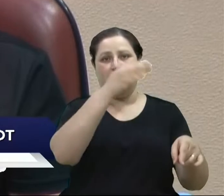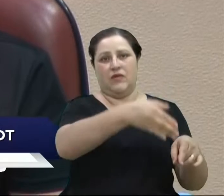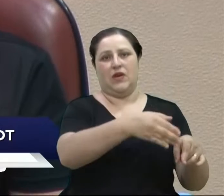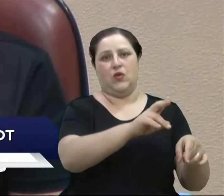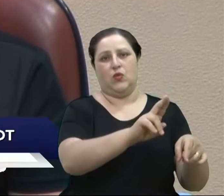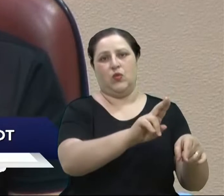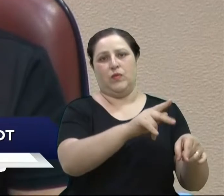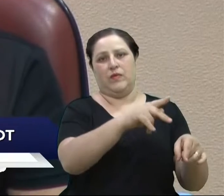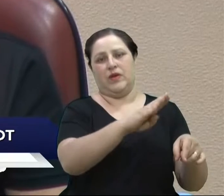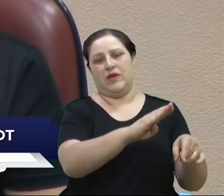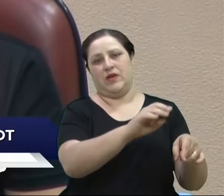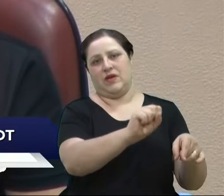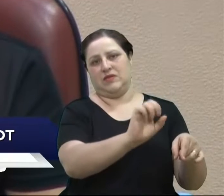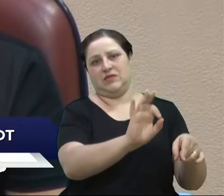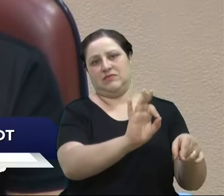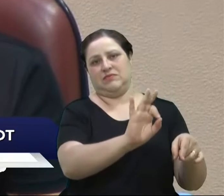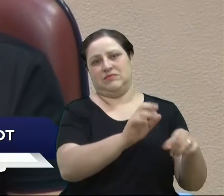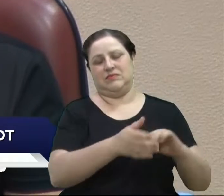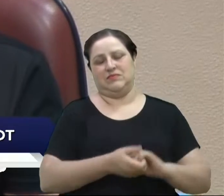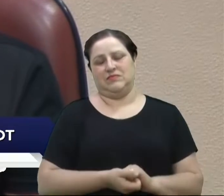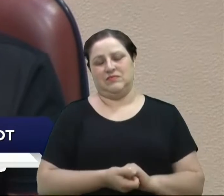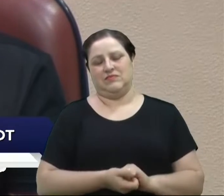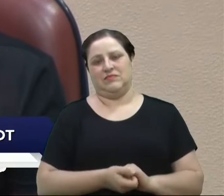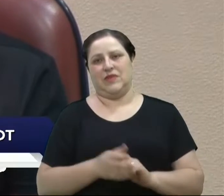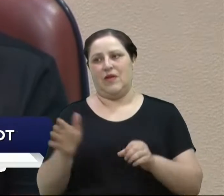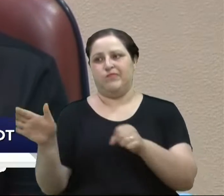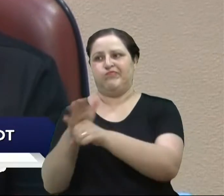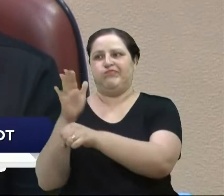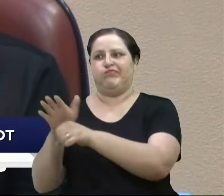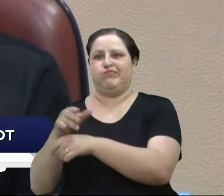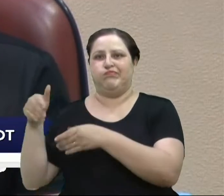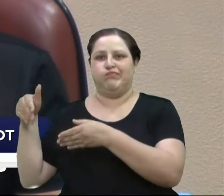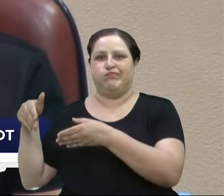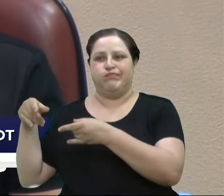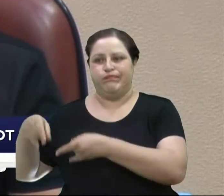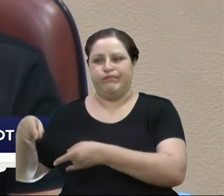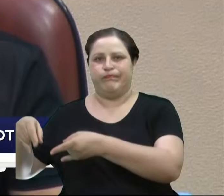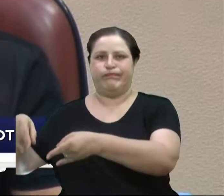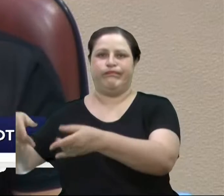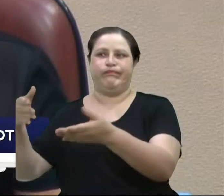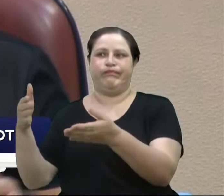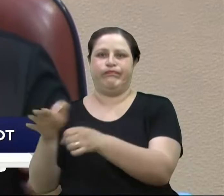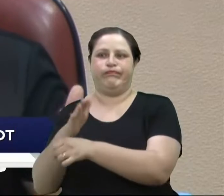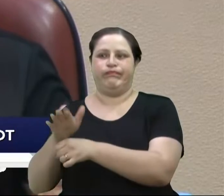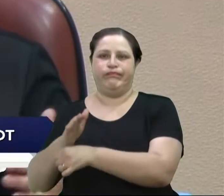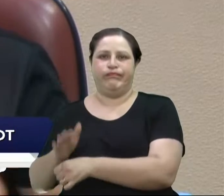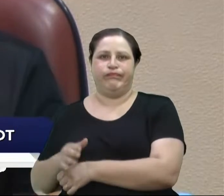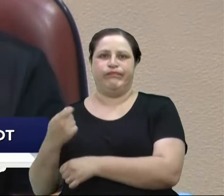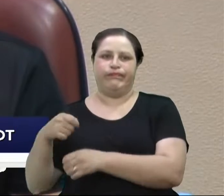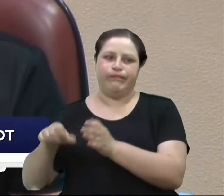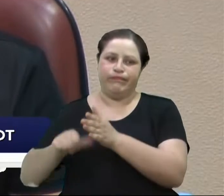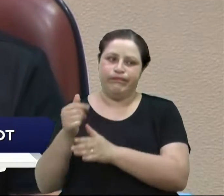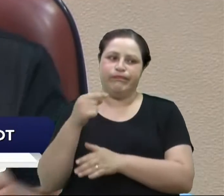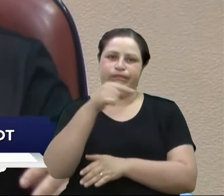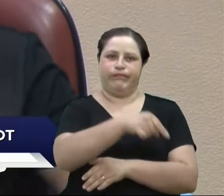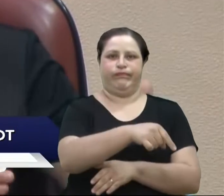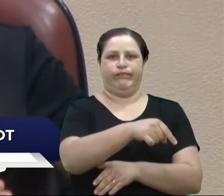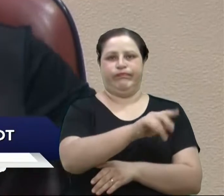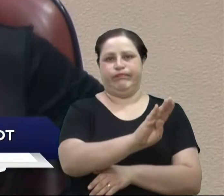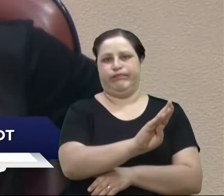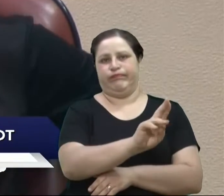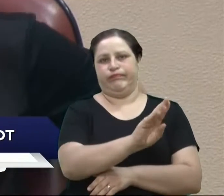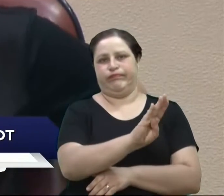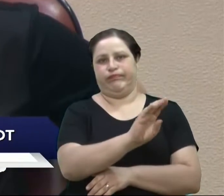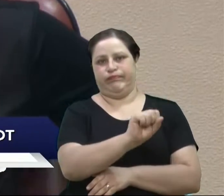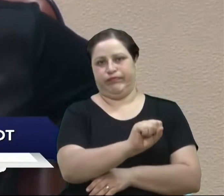um debate principal que a gente quer estabelecer hoje aqui, secretário, se a senhora puder estabelecer, né, um cronograma na